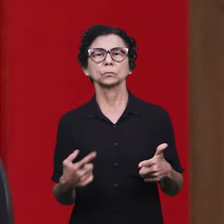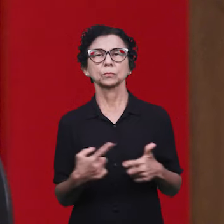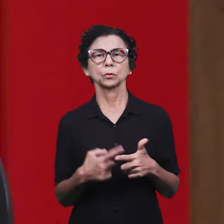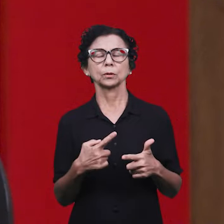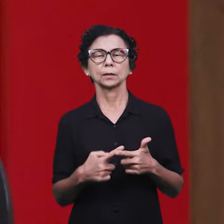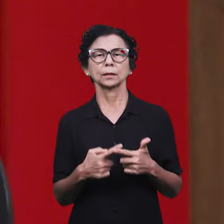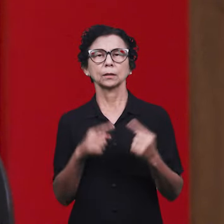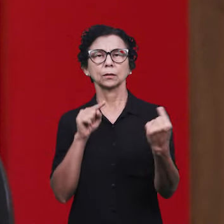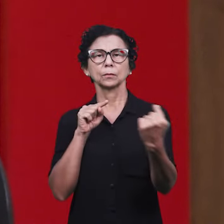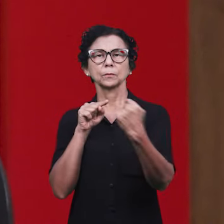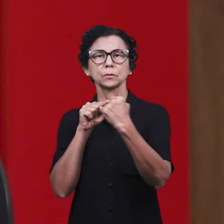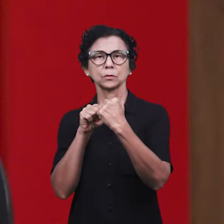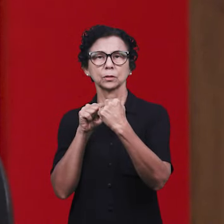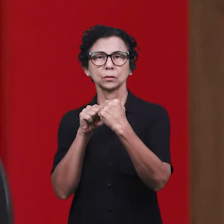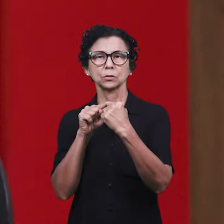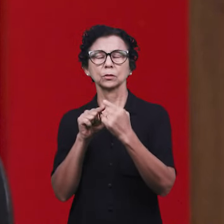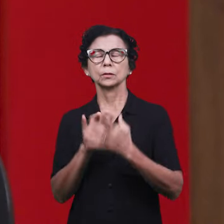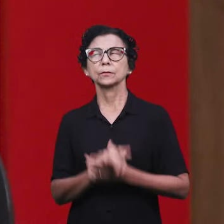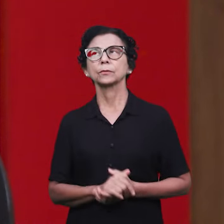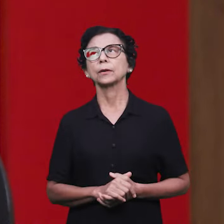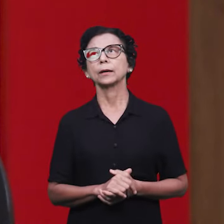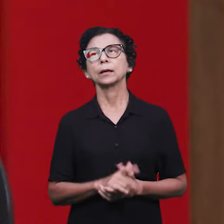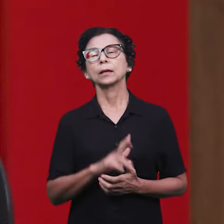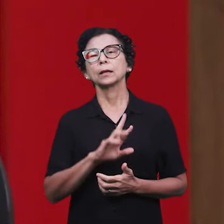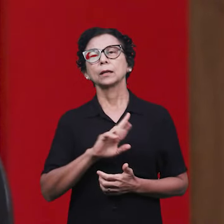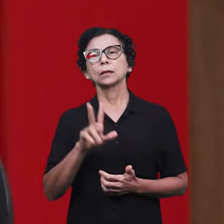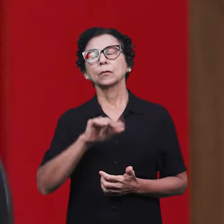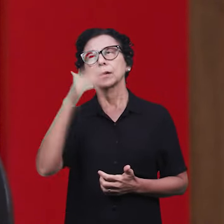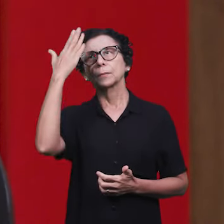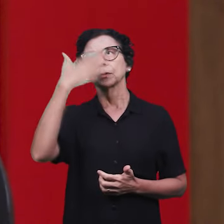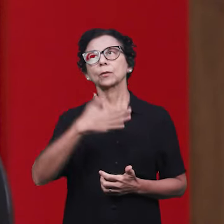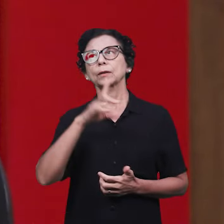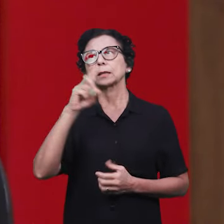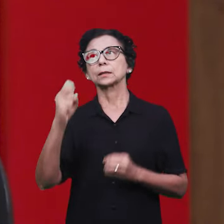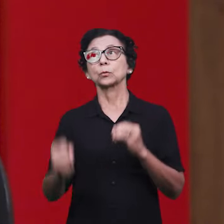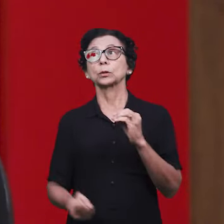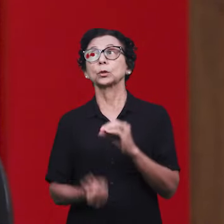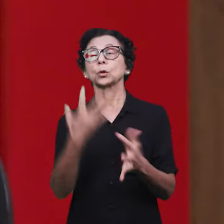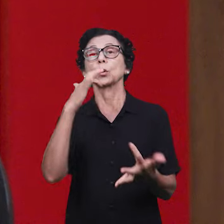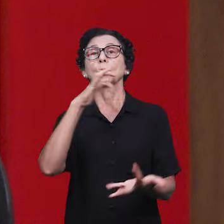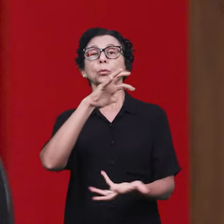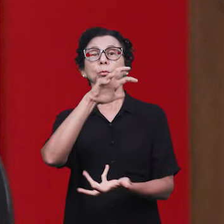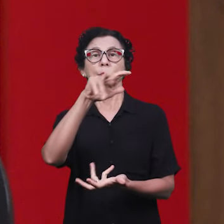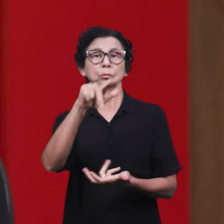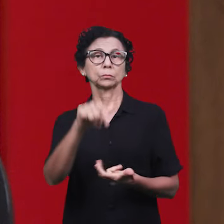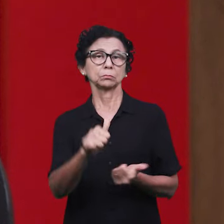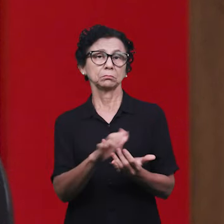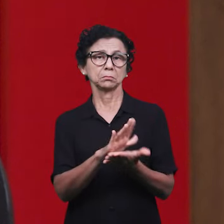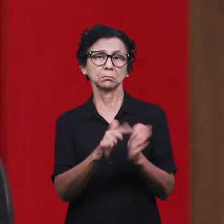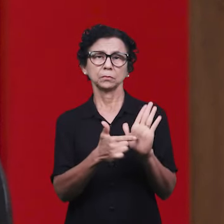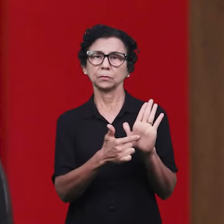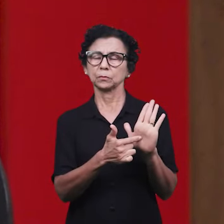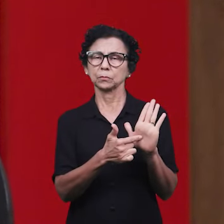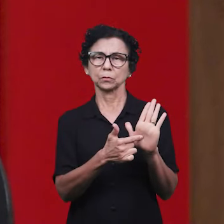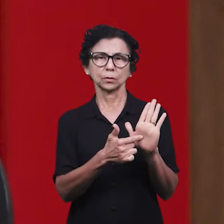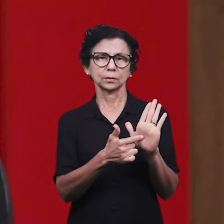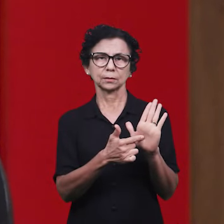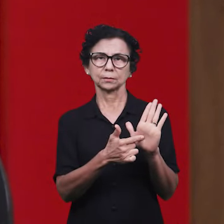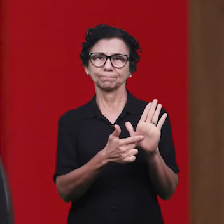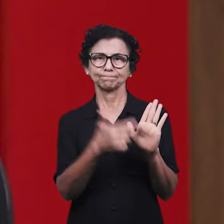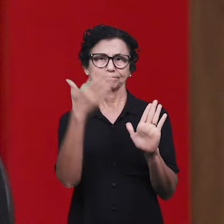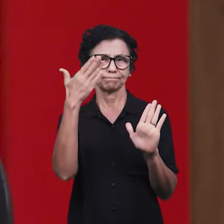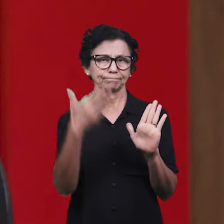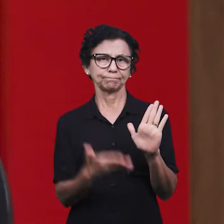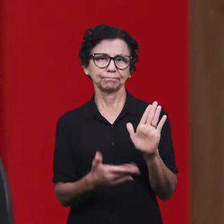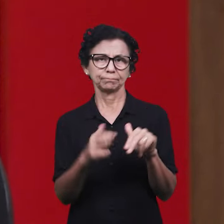objetivo não é provar que Deus criou todas as coisas, porque a própria palavra já diz isso, e somente pela fé